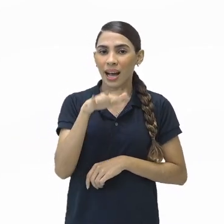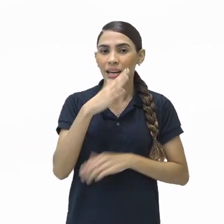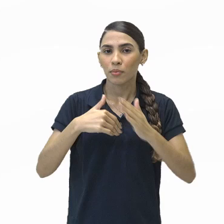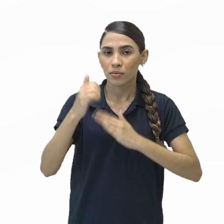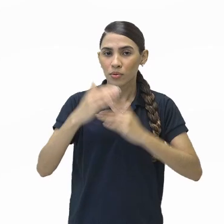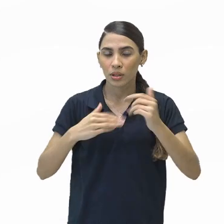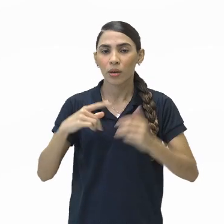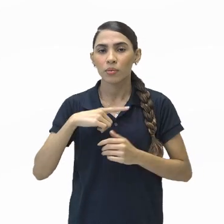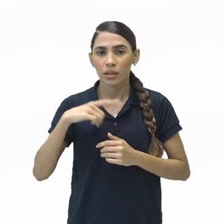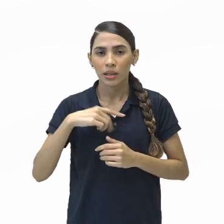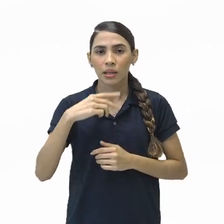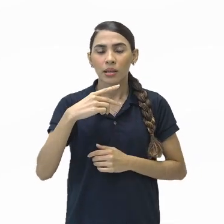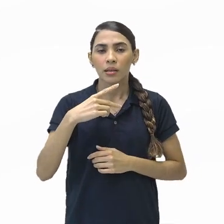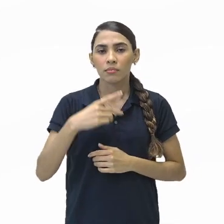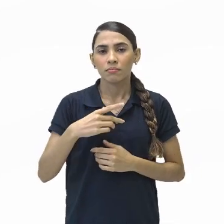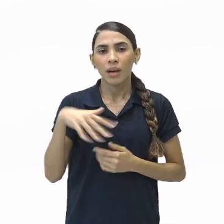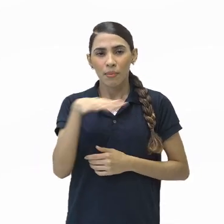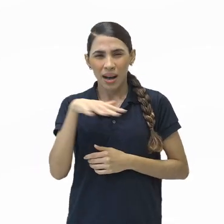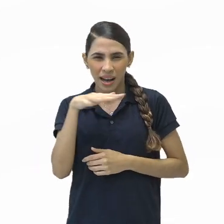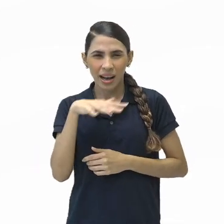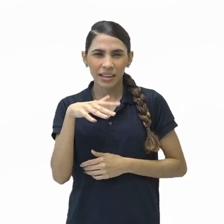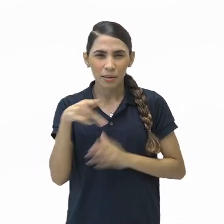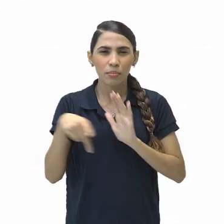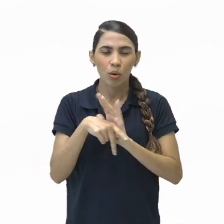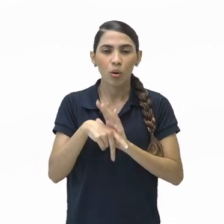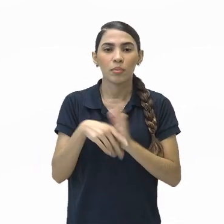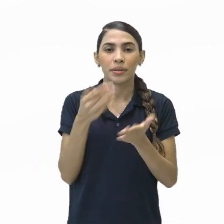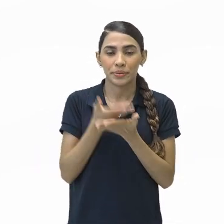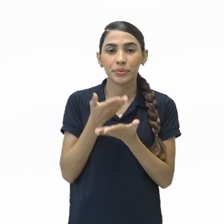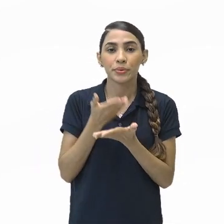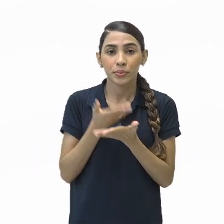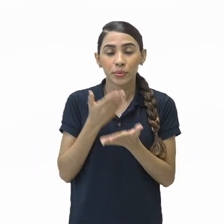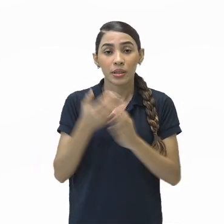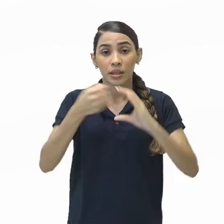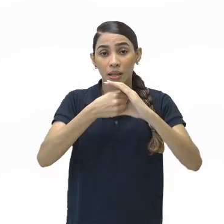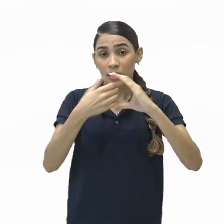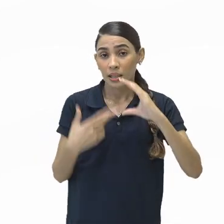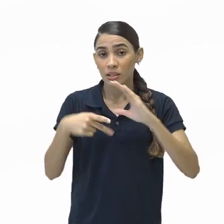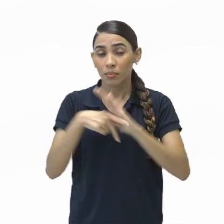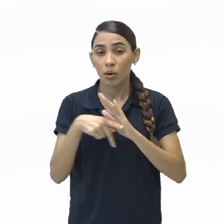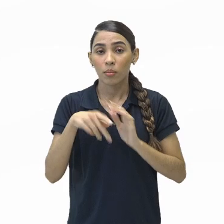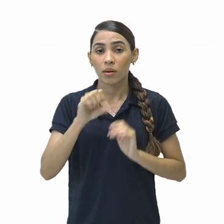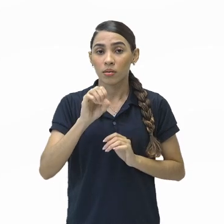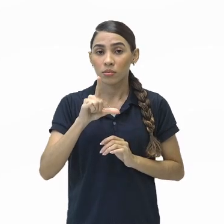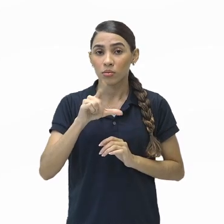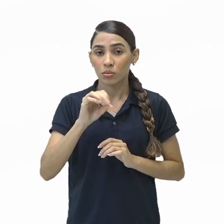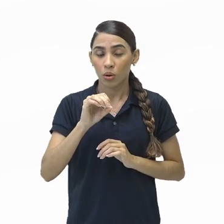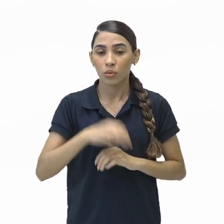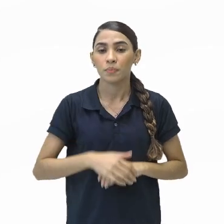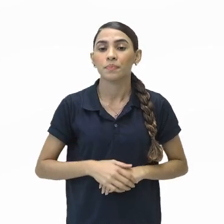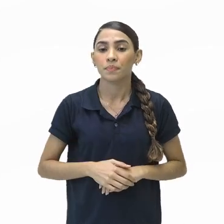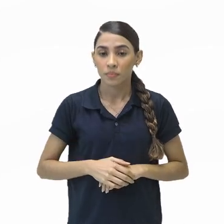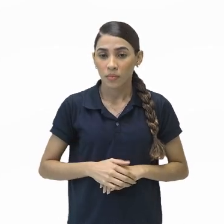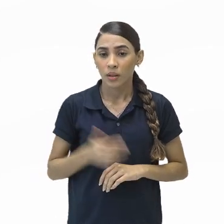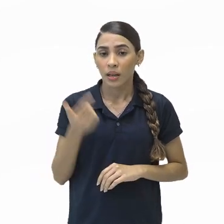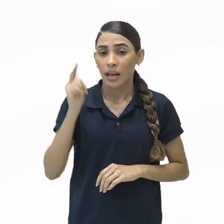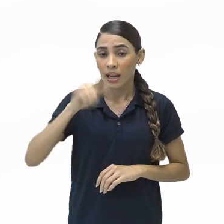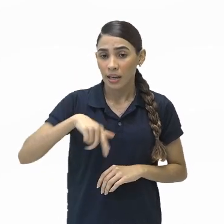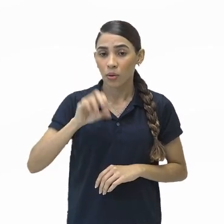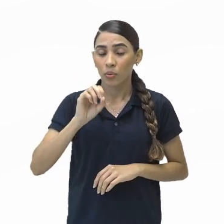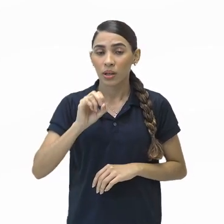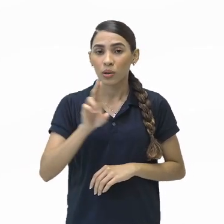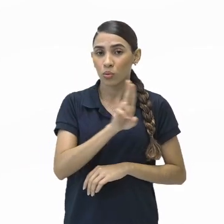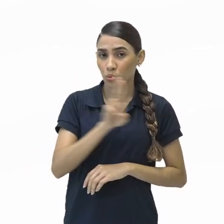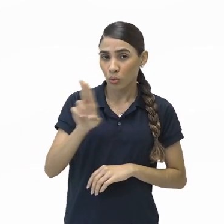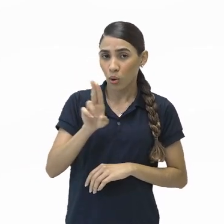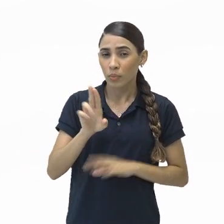geografia chamada pedologia que estuda as características do solo no mundo, né? A gente considera isso com um nome